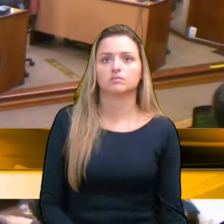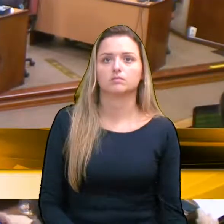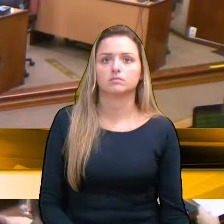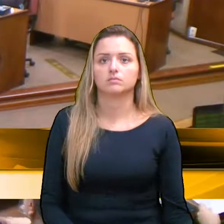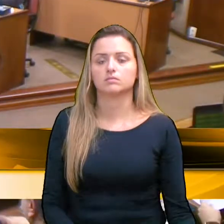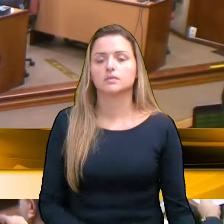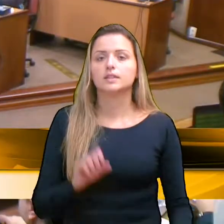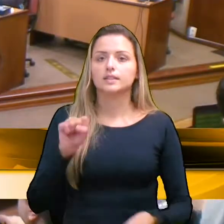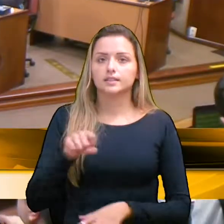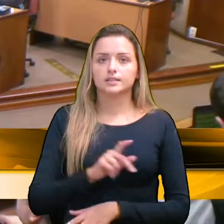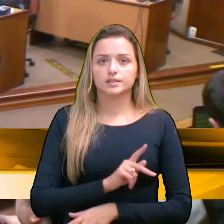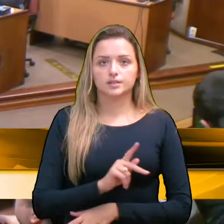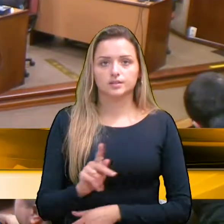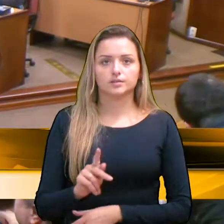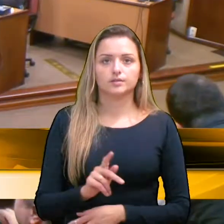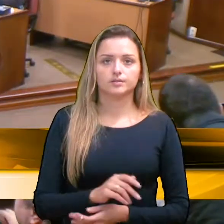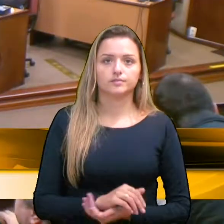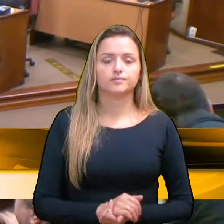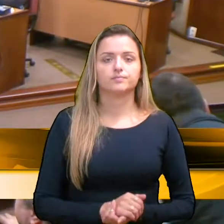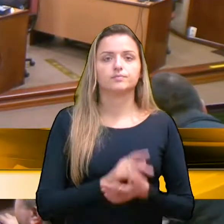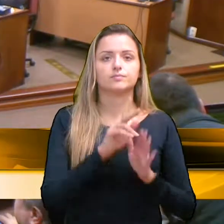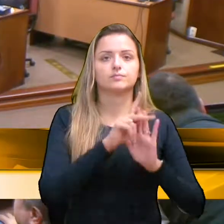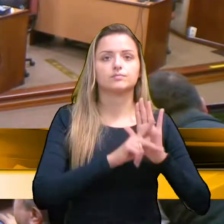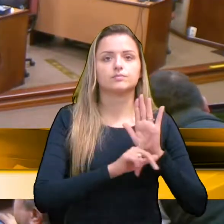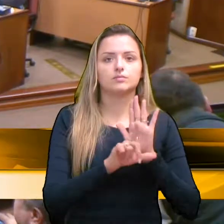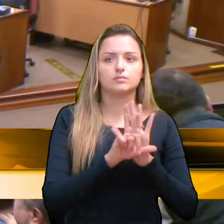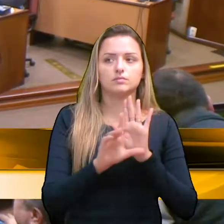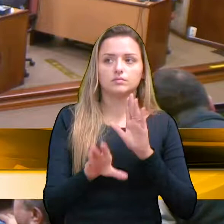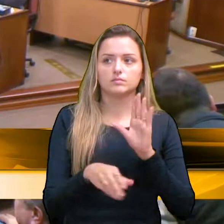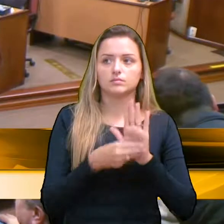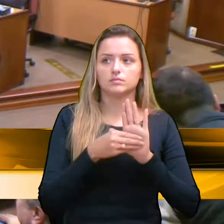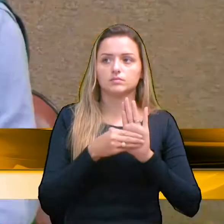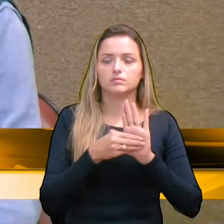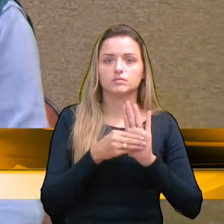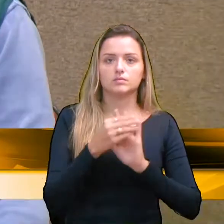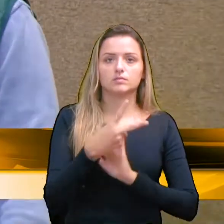Pois não, senhor presidente. Projeto de lei complementar